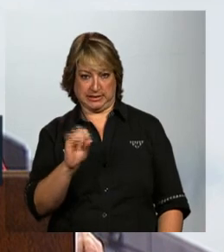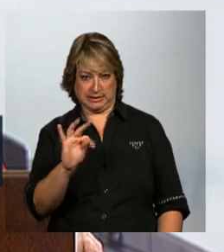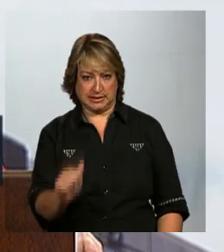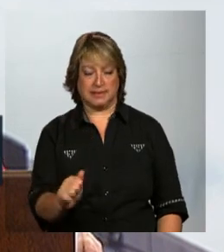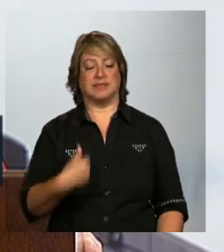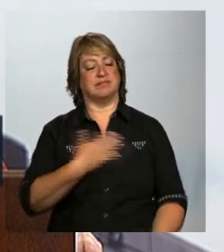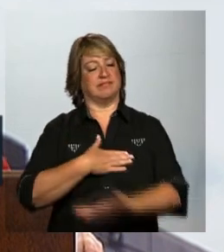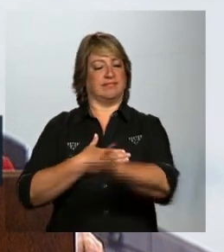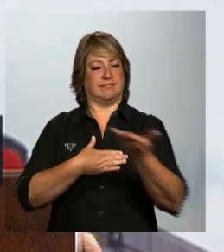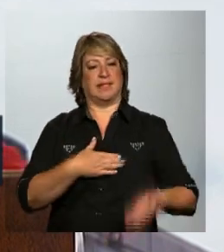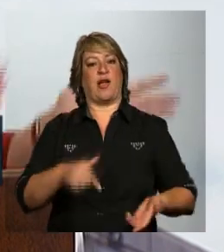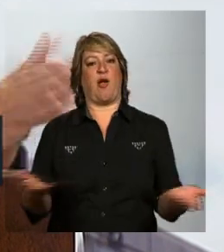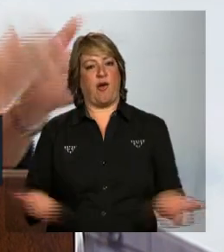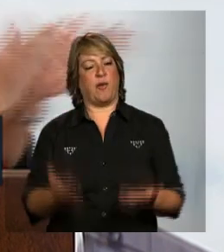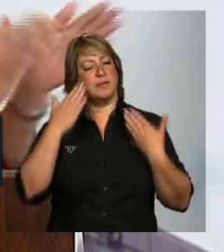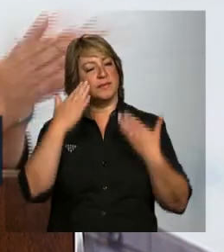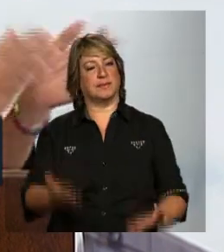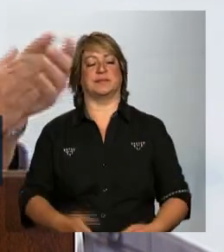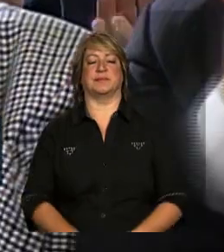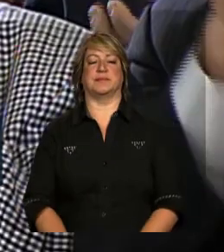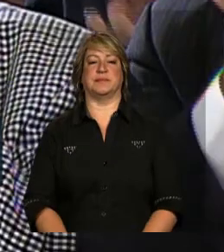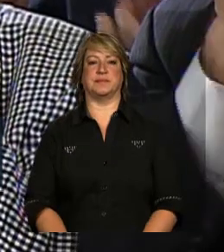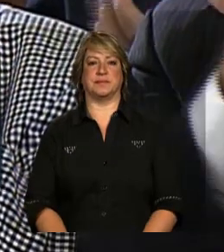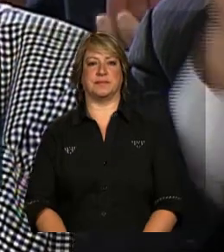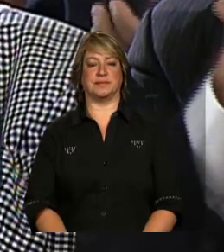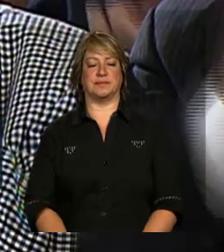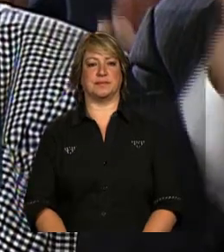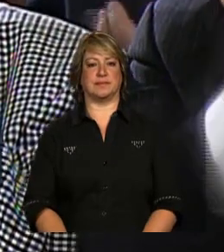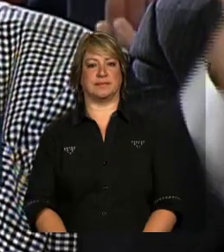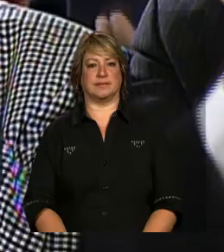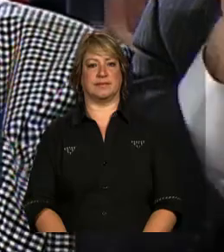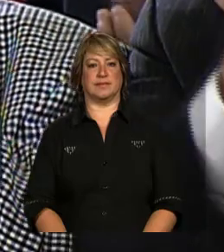honra com a sua presença hoje aqui ó E aí